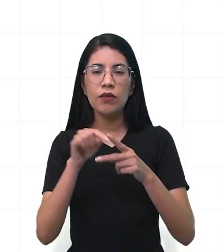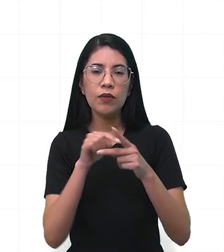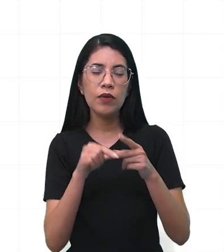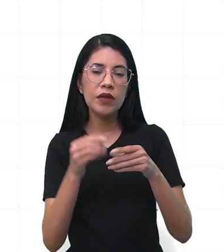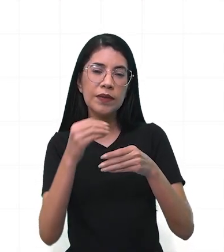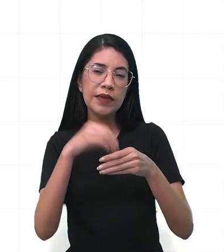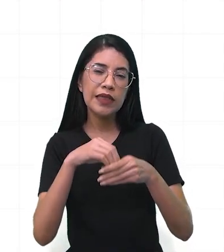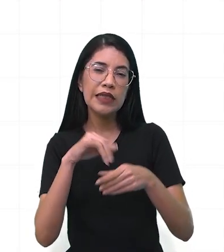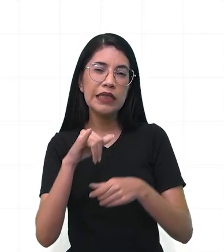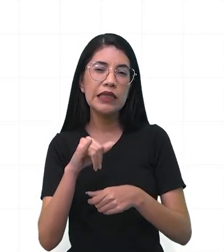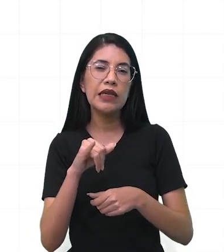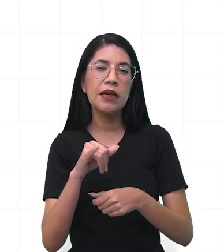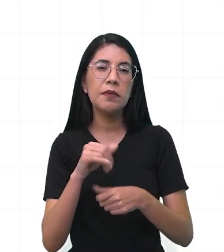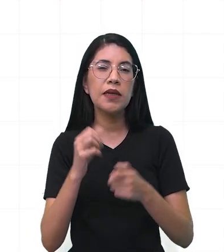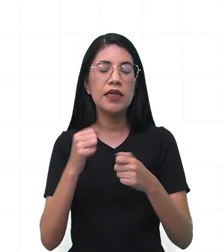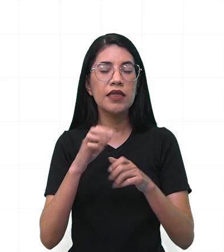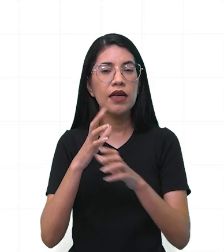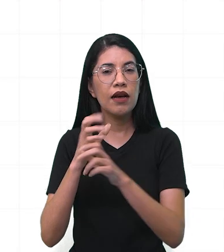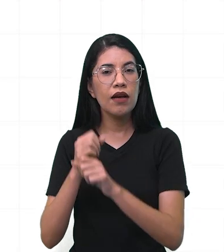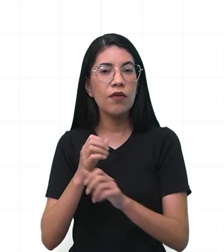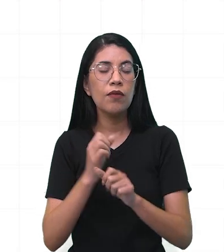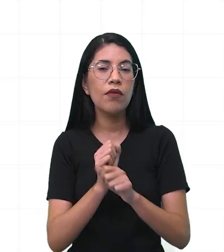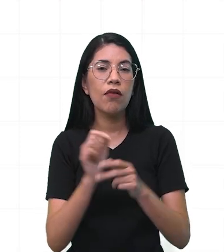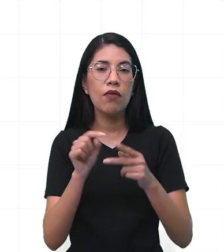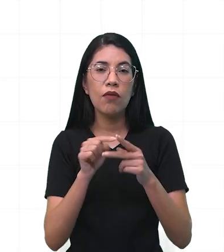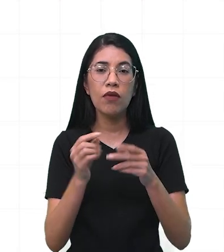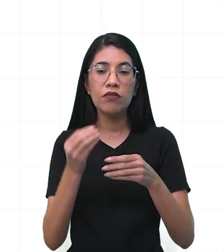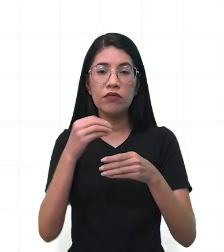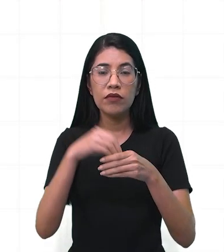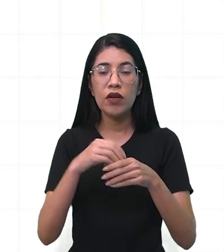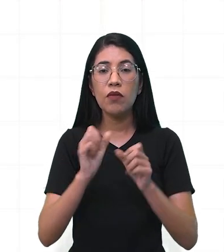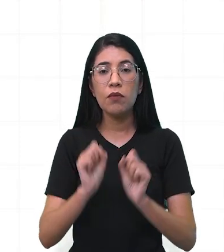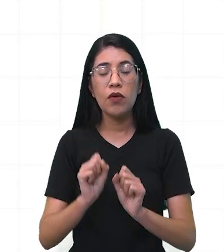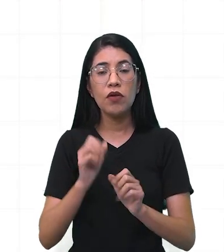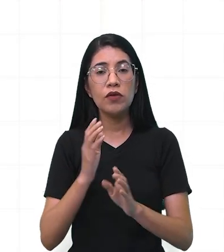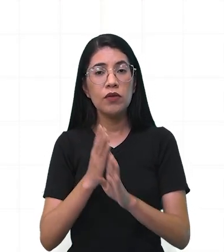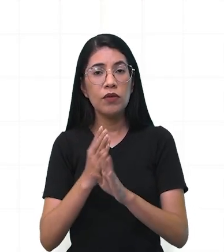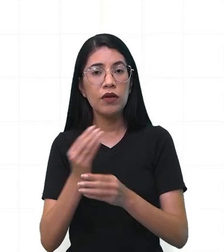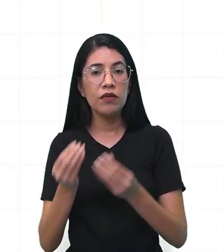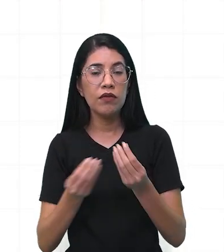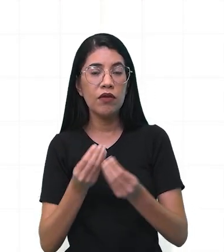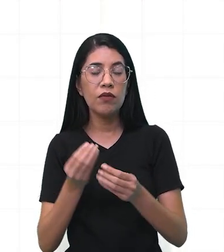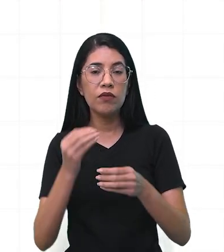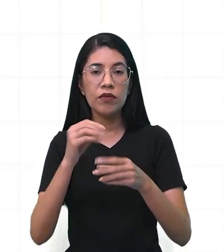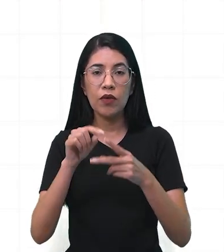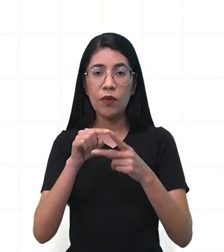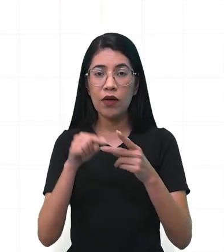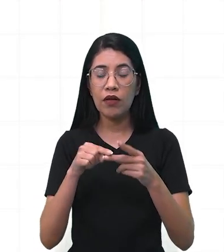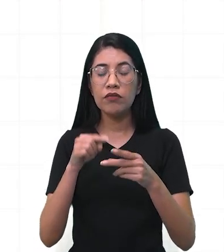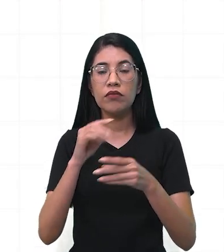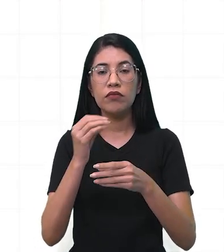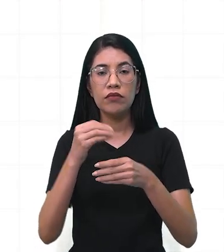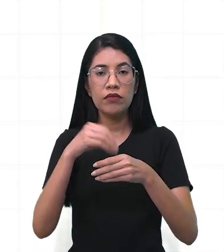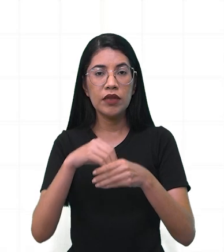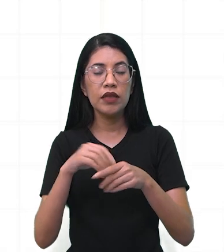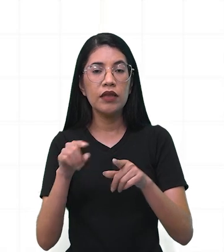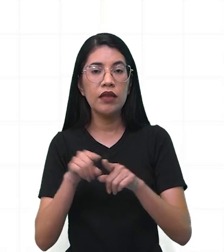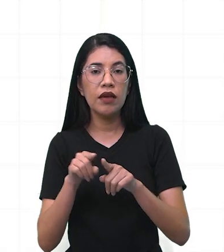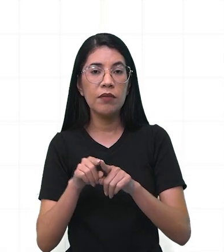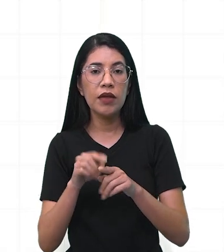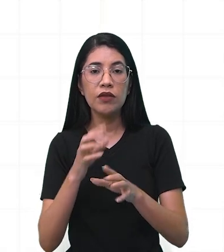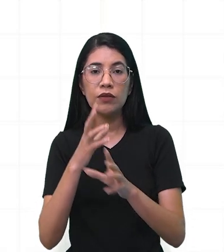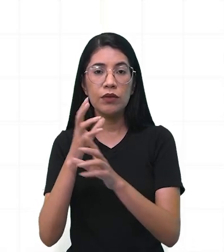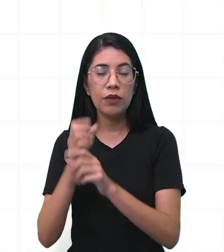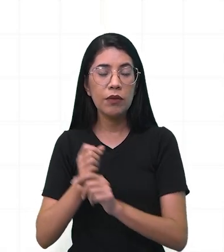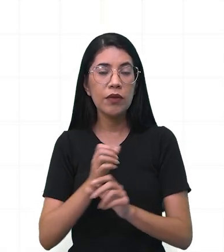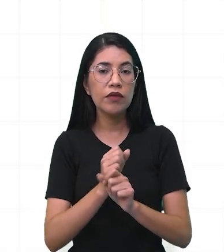interno. Se está pedindo o ângulo interno, eu posso encontrar esse ângulo interno pela soma. Por quê?